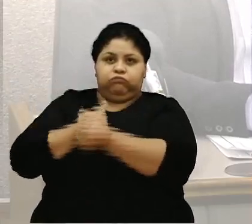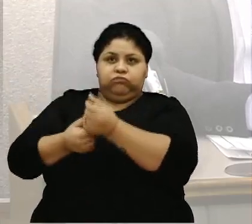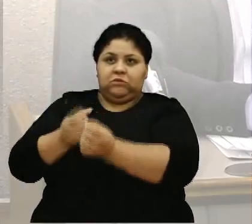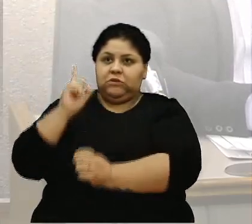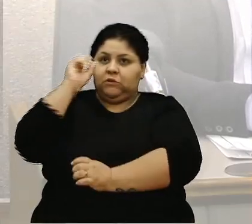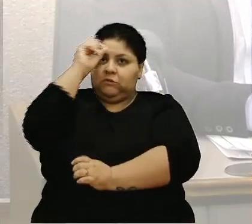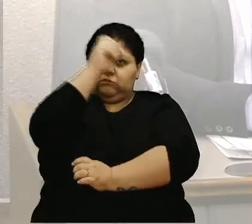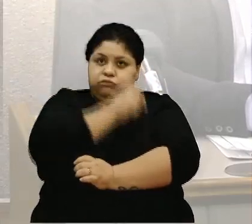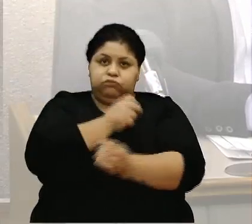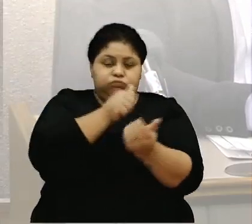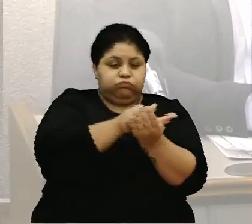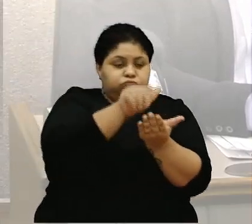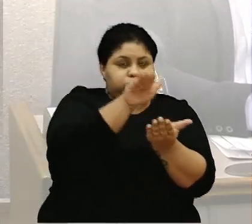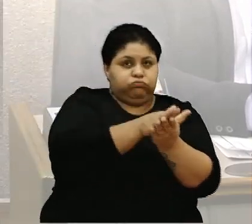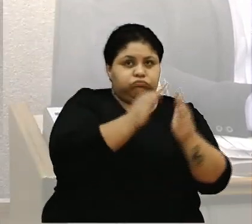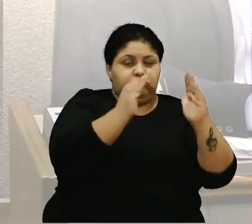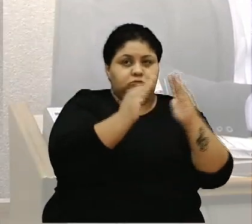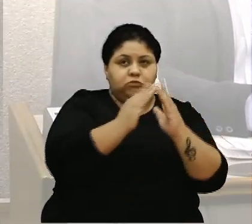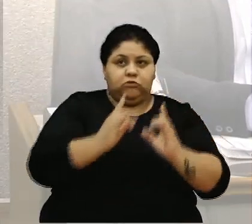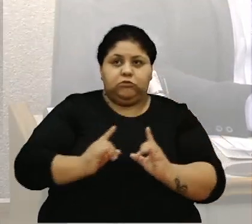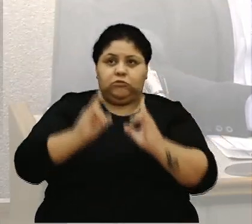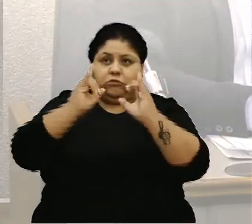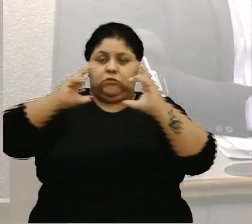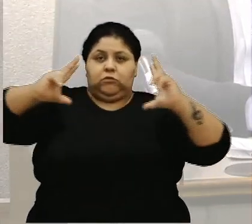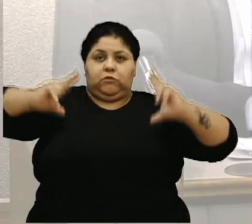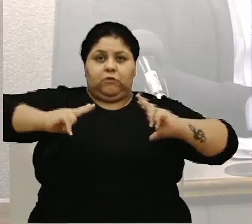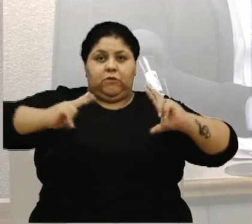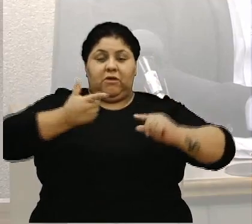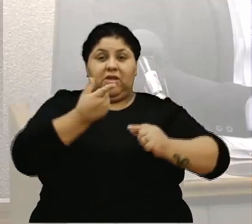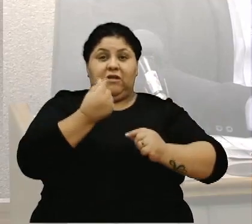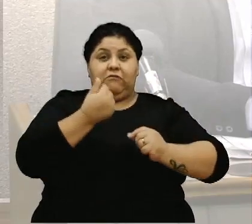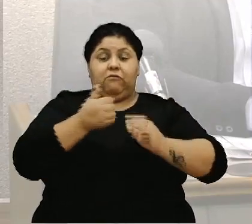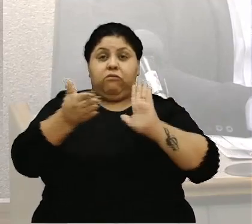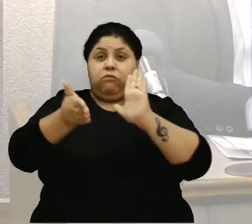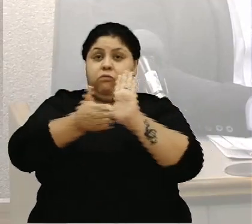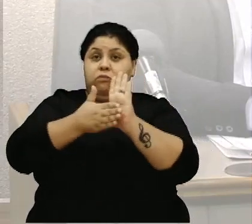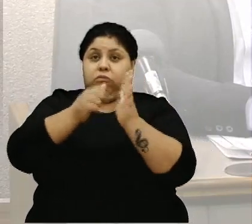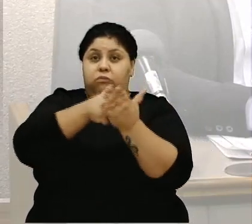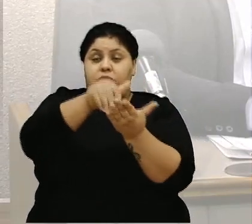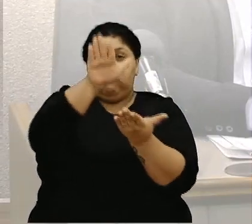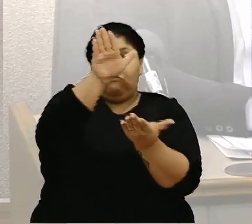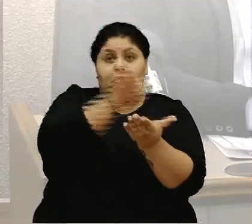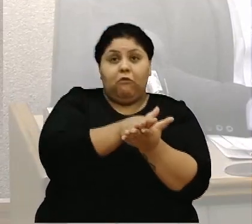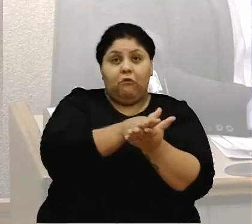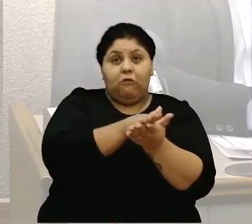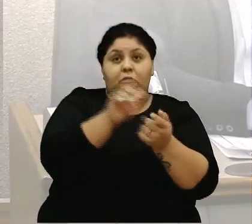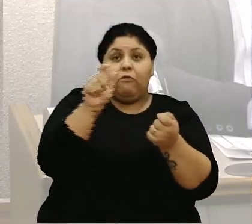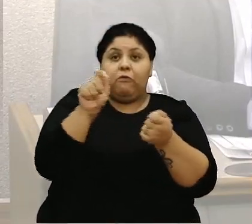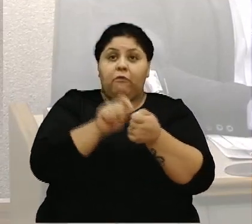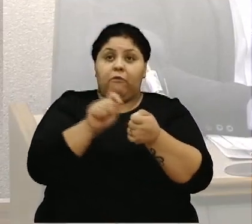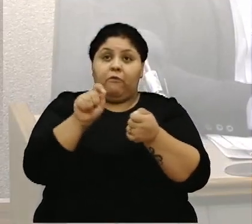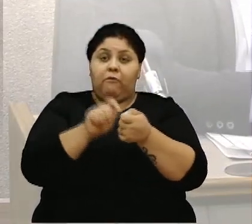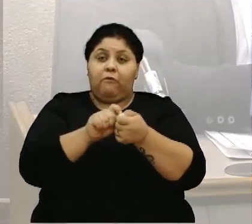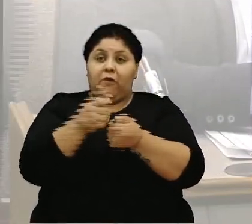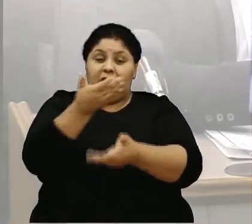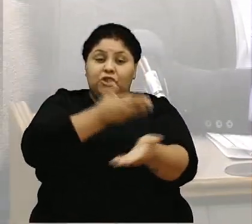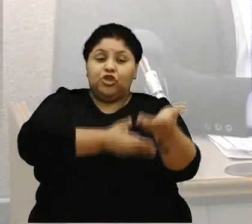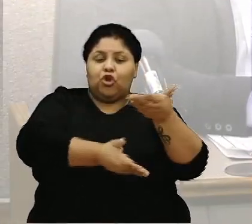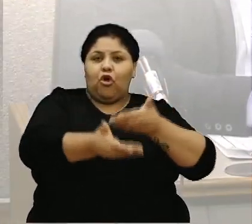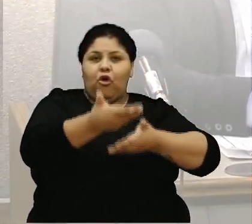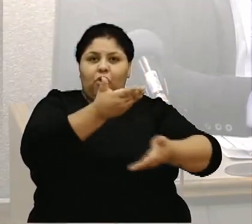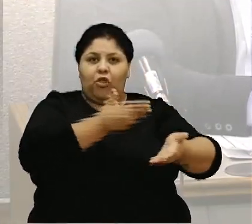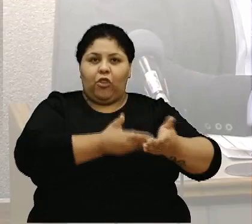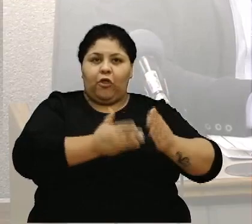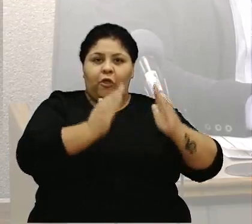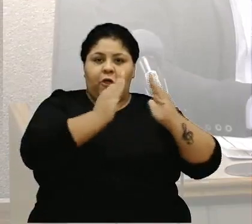dificulta a indenização dos imóveis particulares em dinheiro, propõe que a indenização pela área afetada seja feita por meio de permuta de